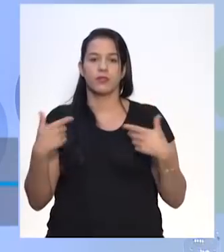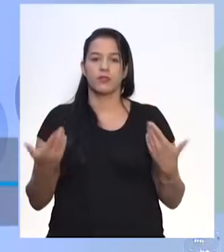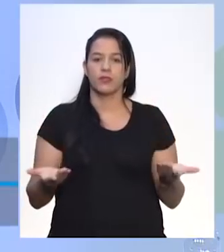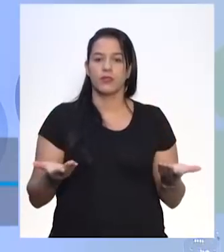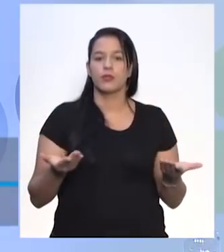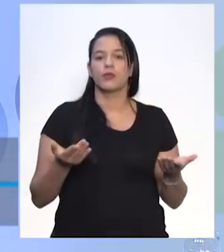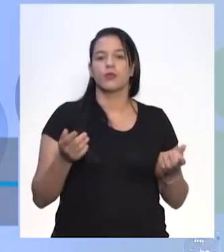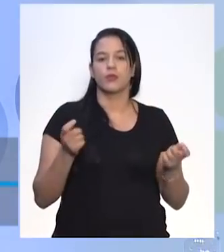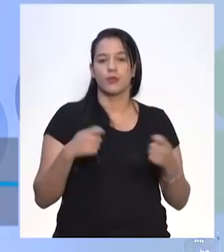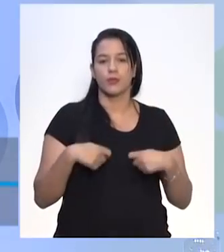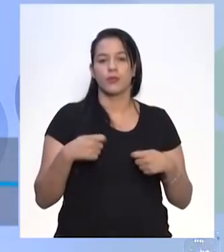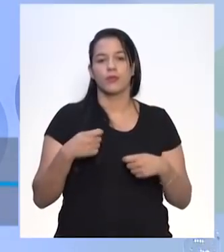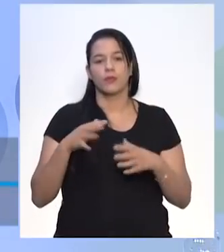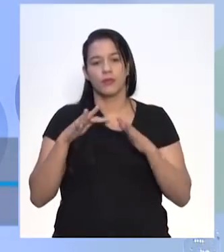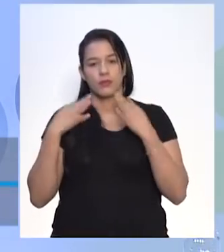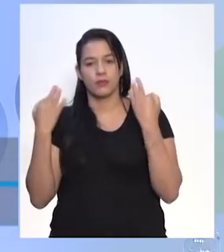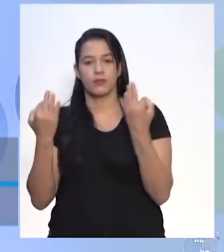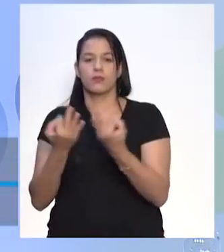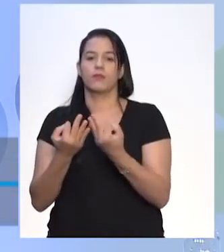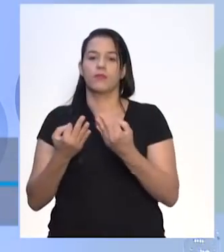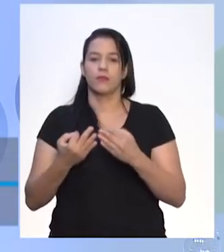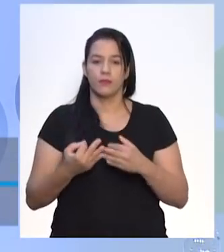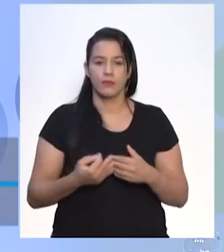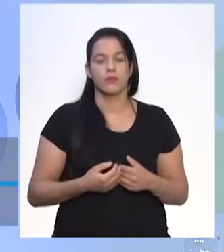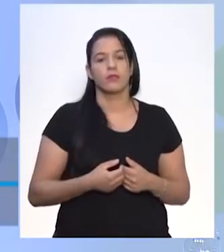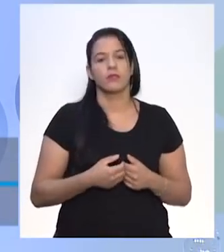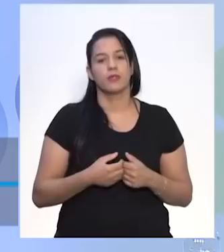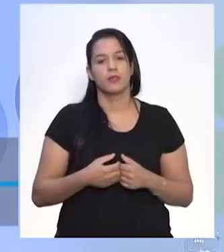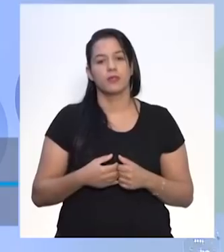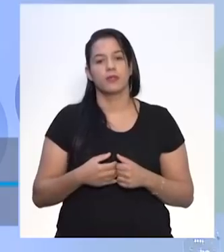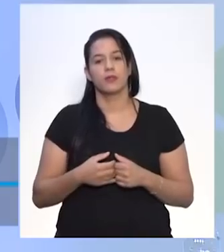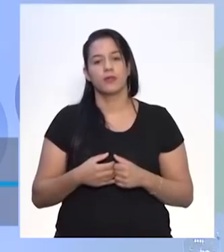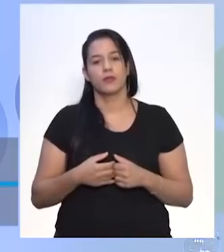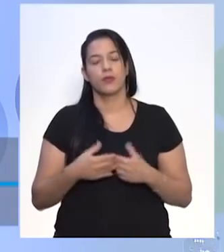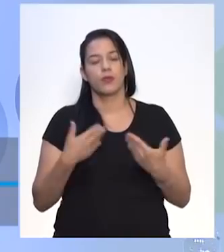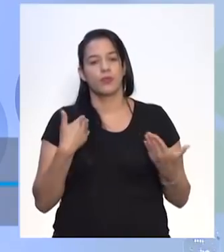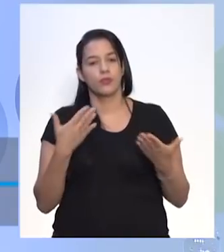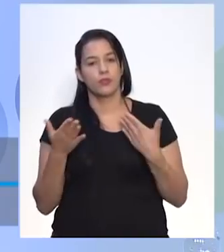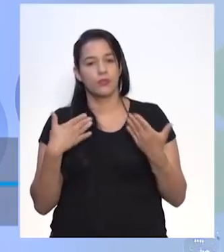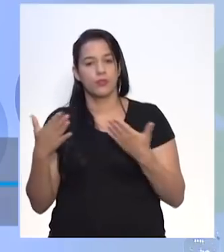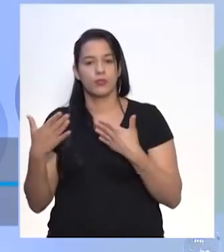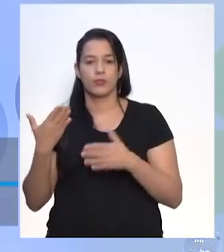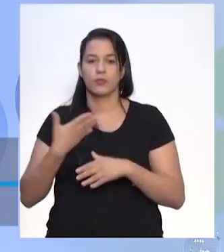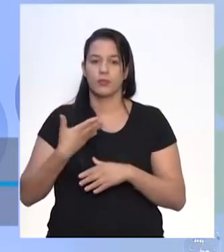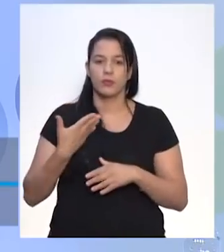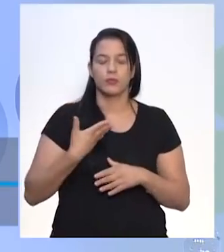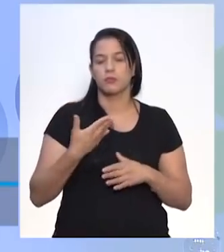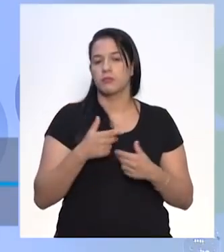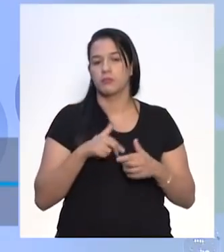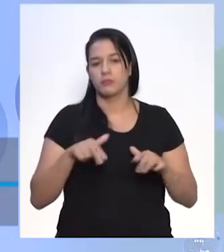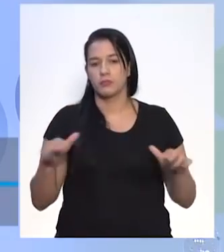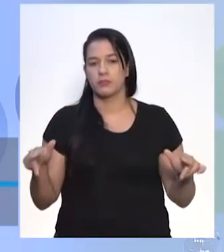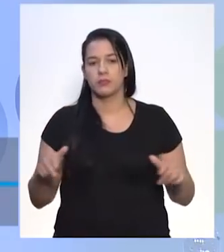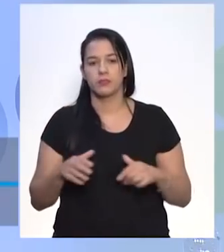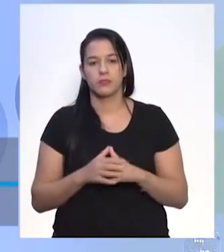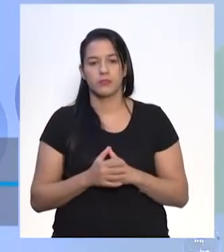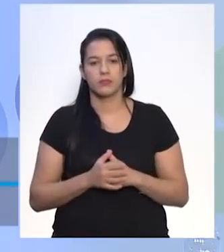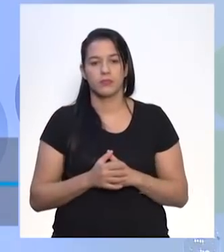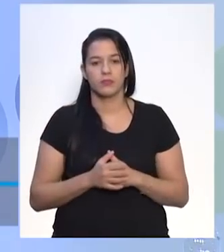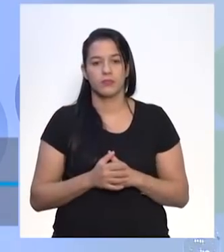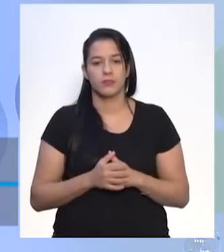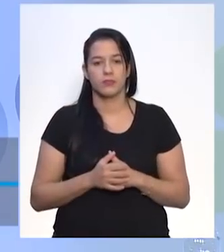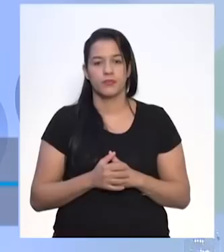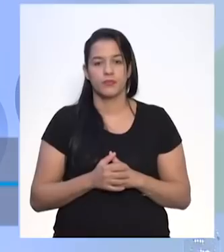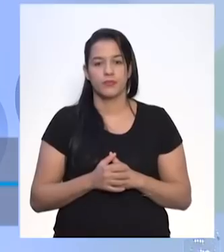assim, para conviver melhor com a família, não é? Com os colegas, os amigos. A Duda